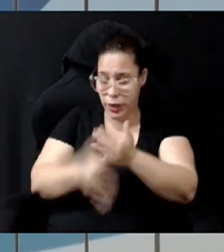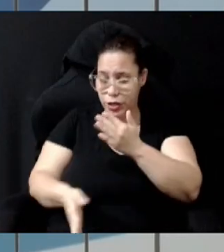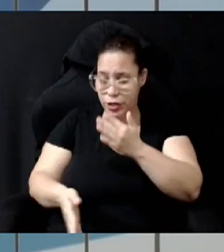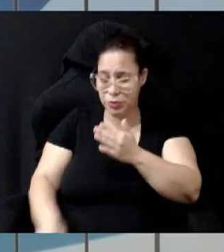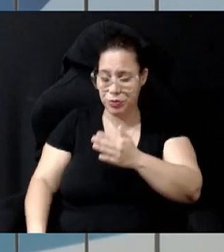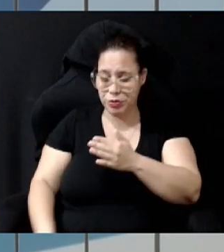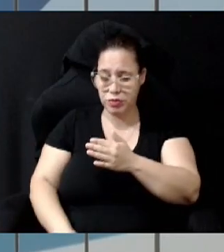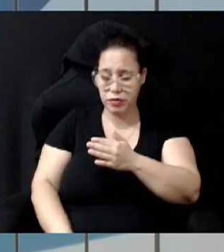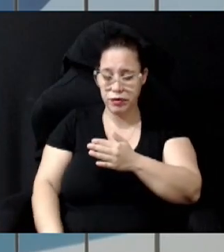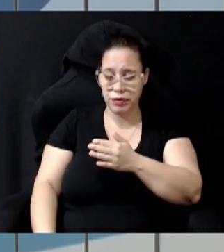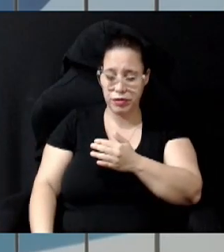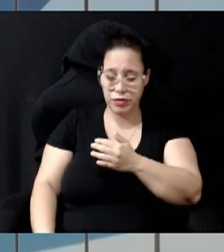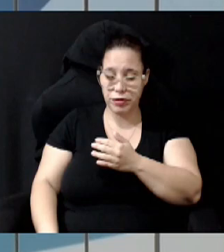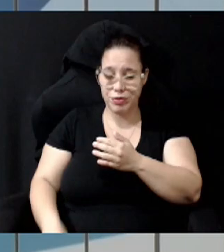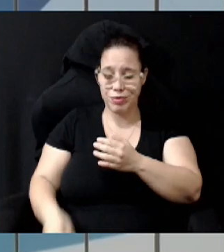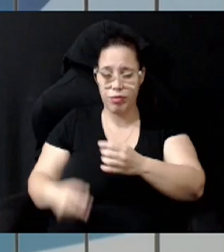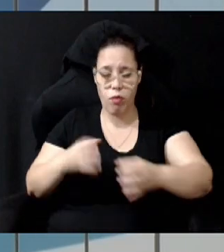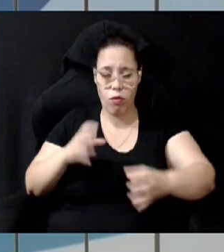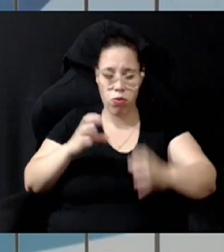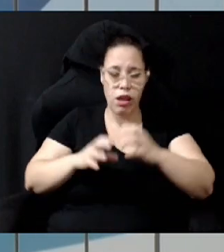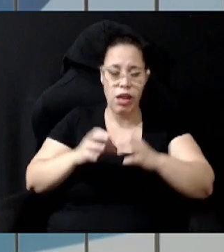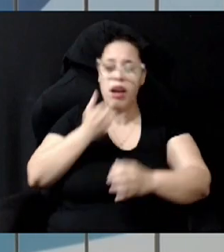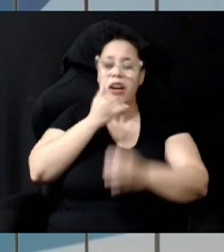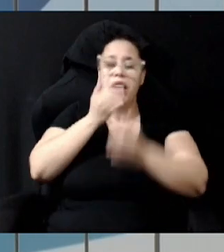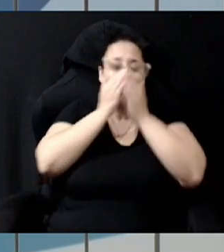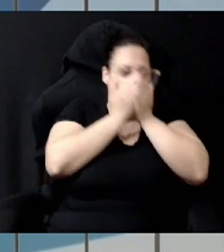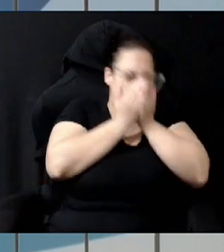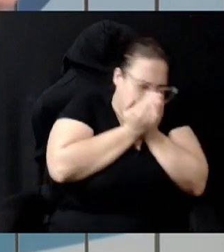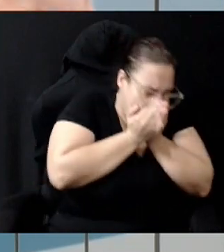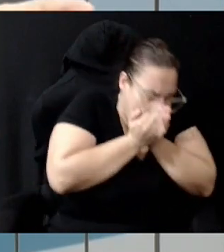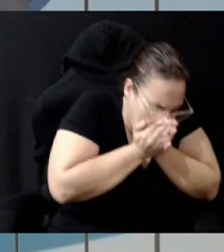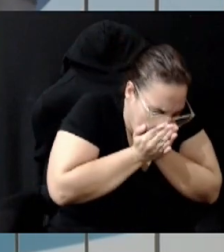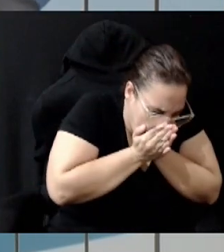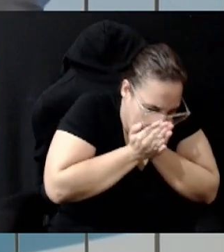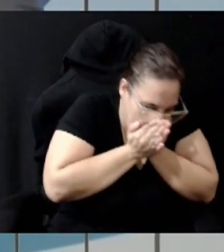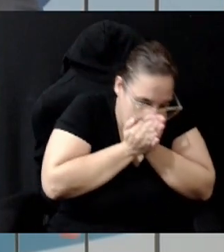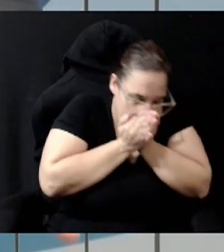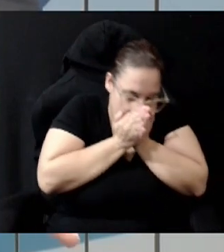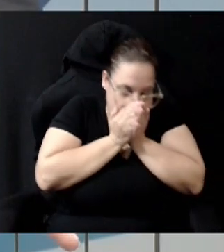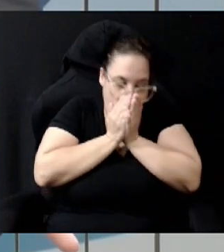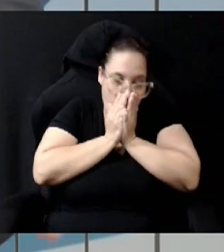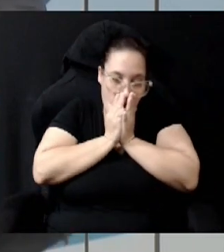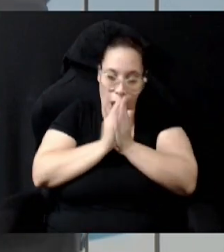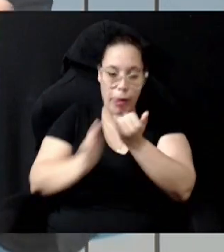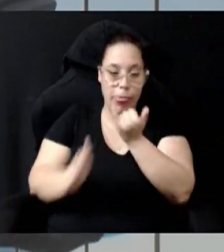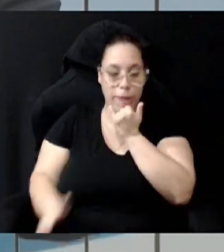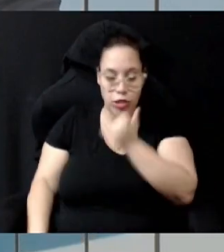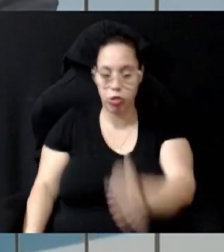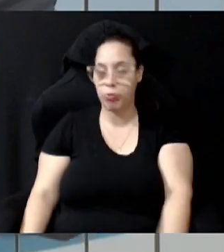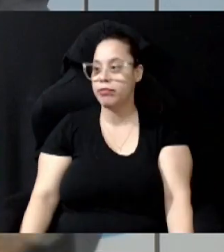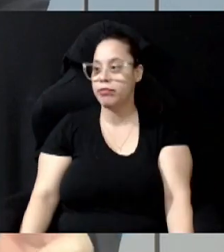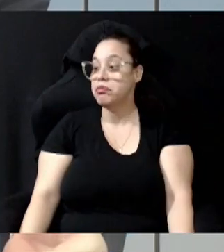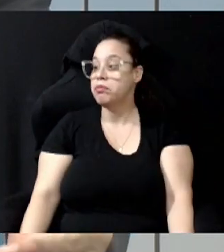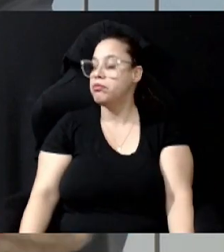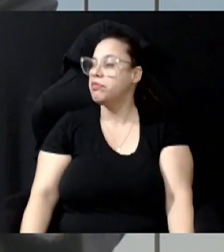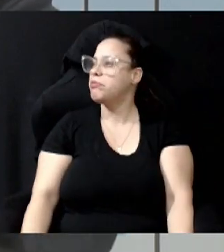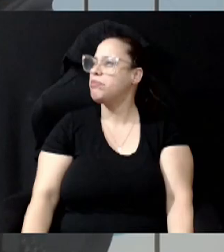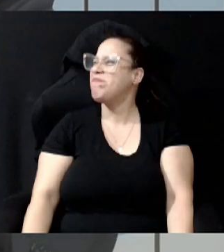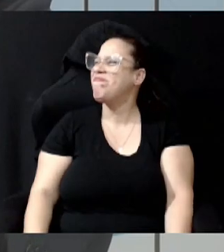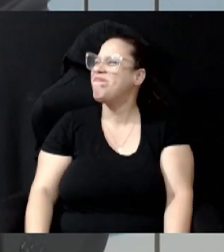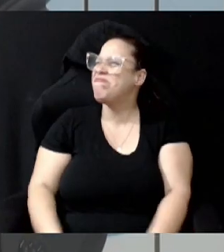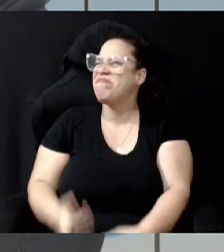no embate para o grupo B, o que acontece na prática? Ele leva a questão para o judiciário, pouco importando